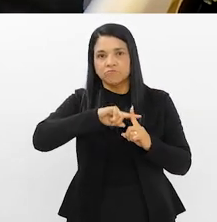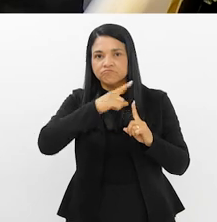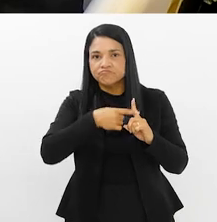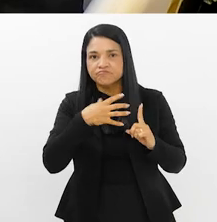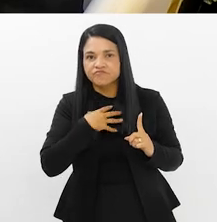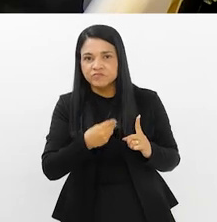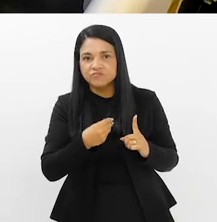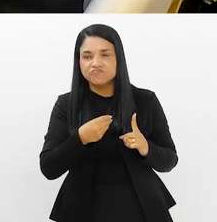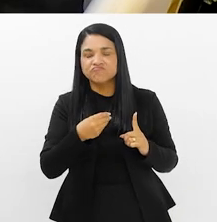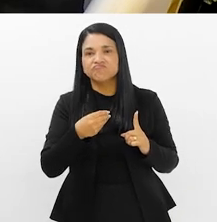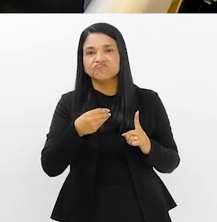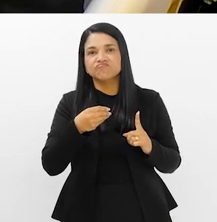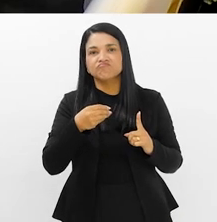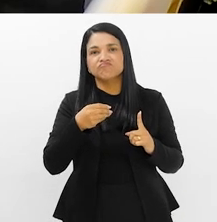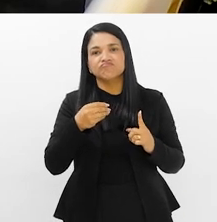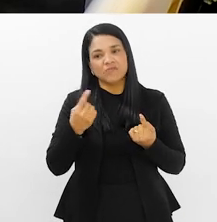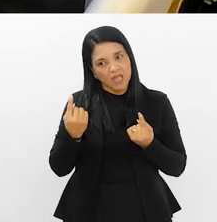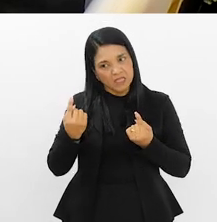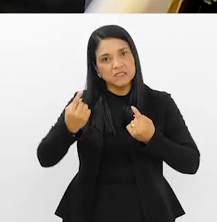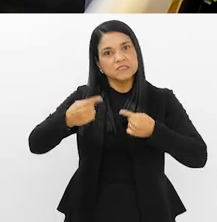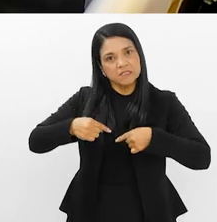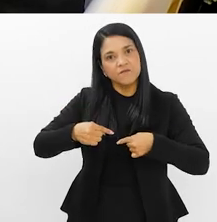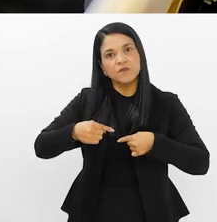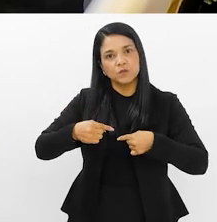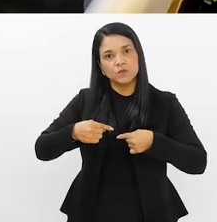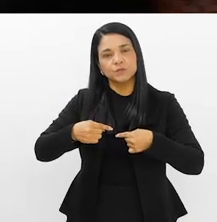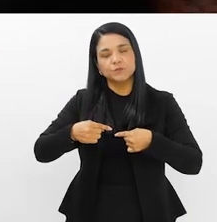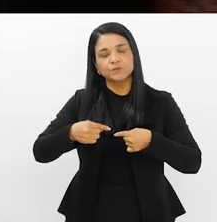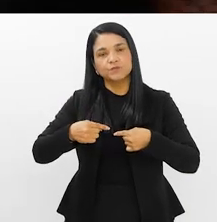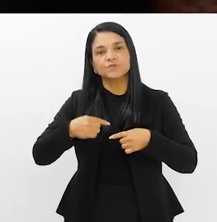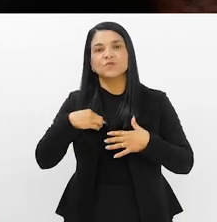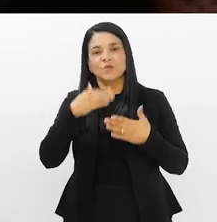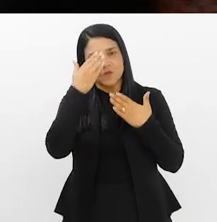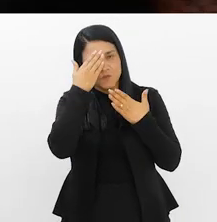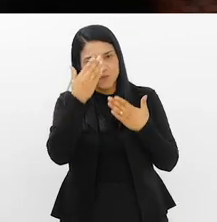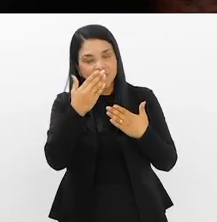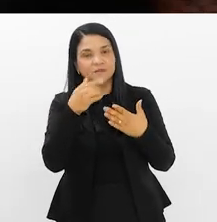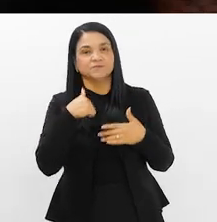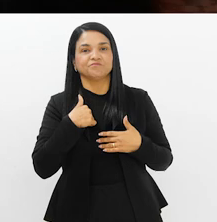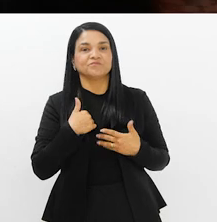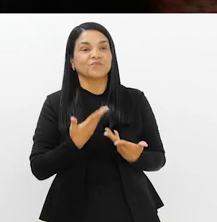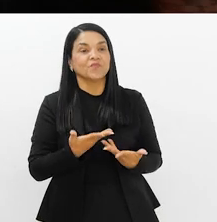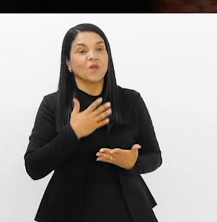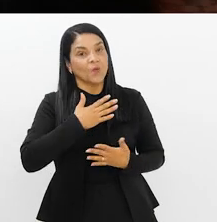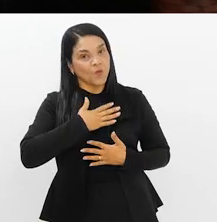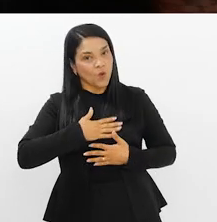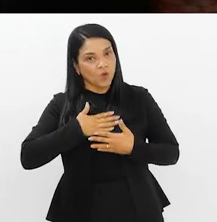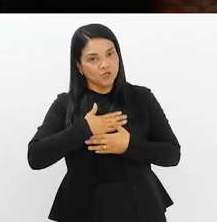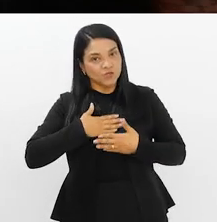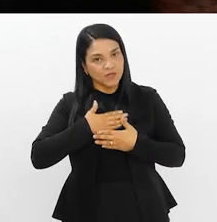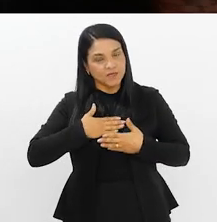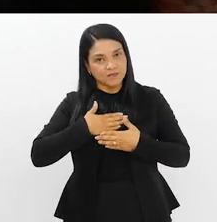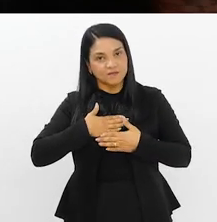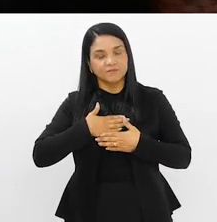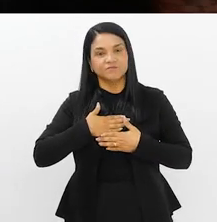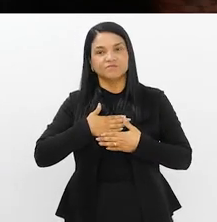é algo, talvez, desafiador, né? Obrigada mais uma vez. E eu gostaria de começar